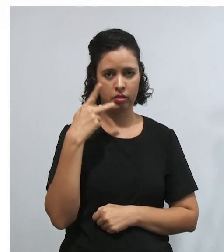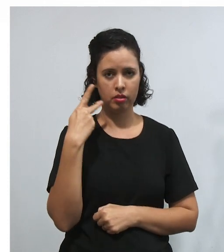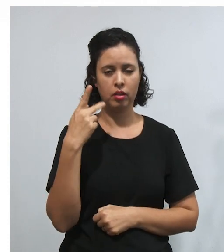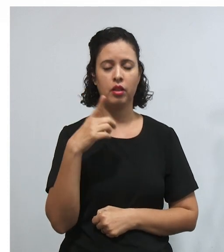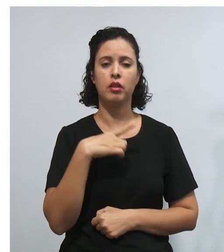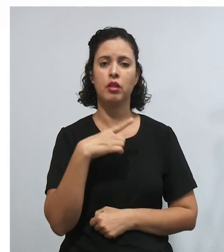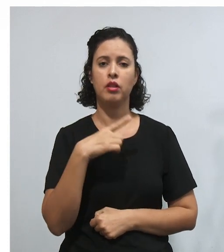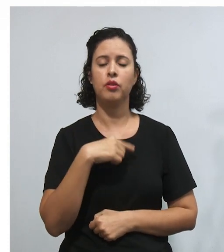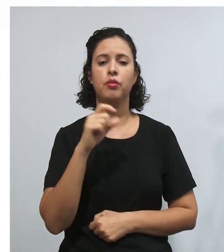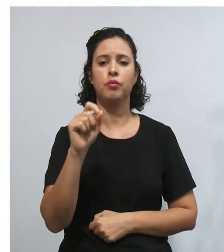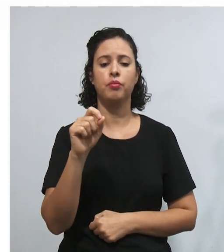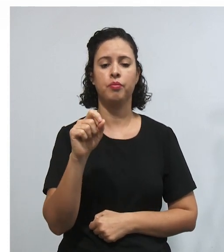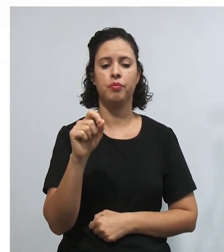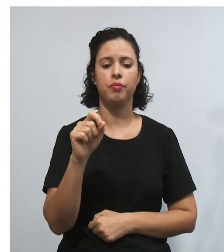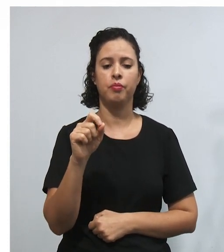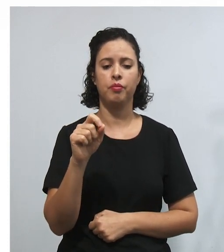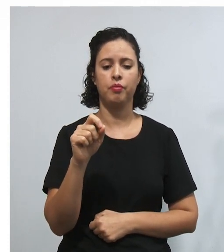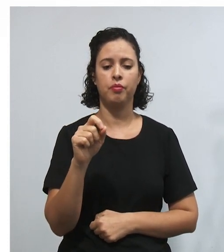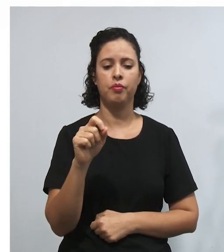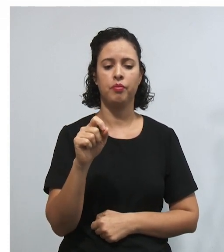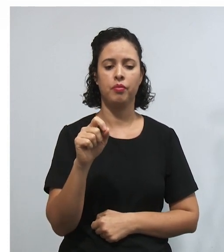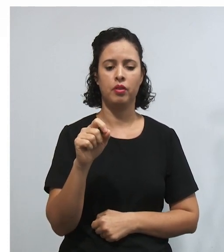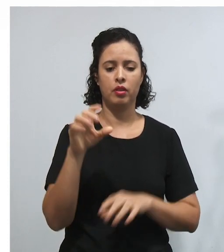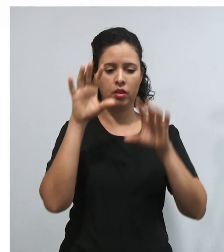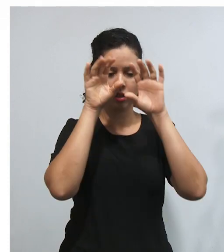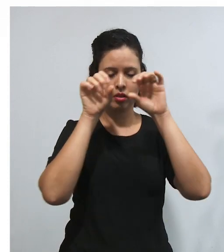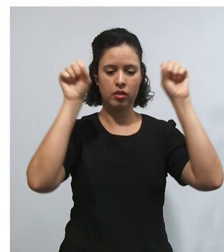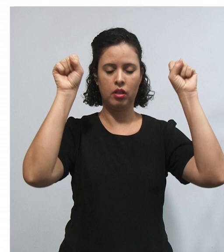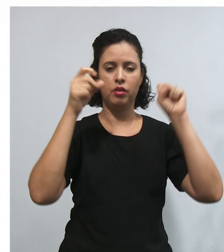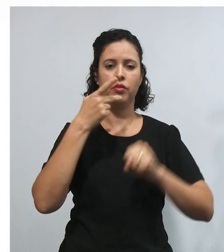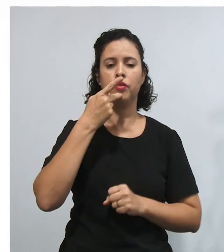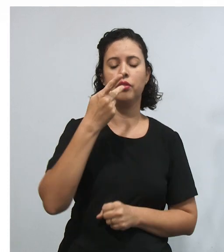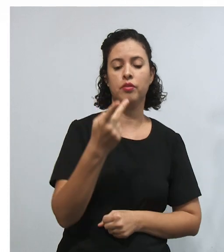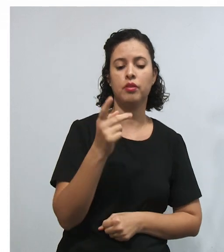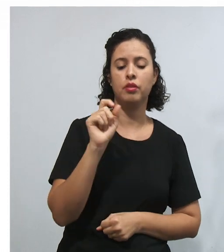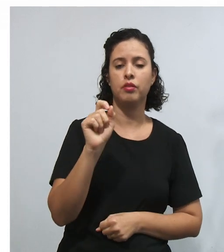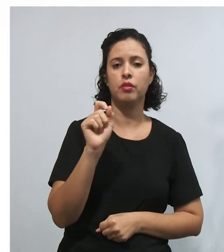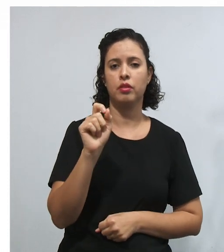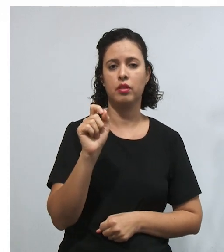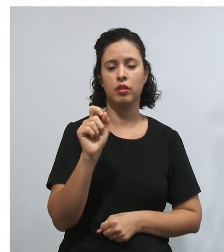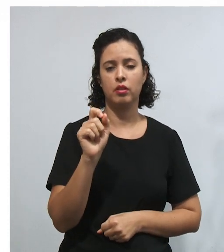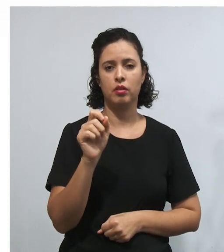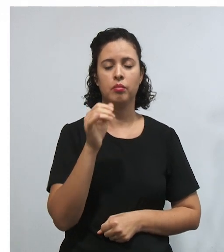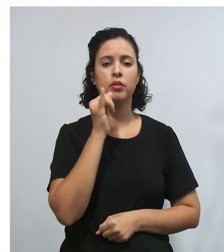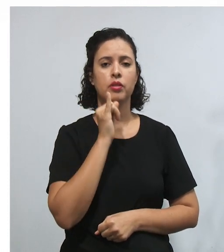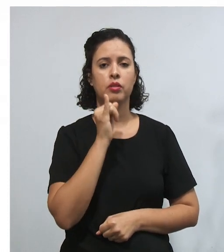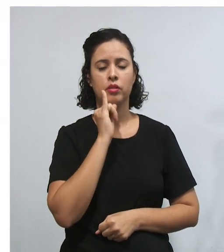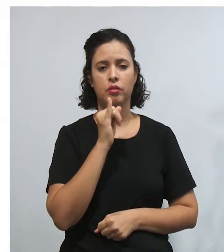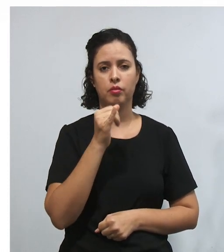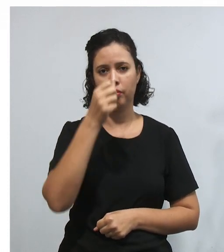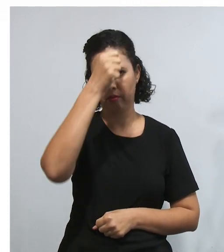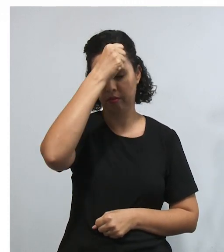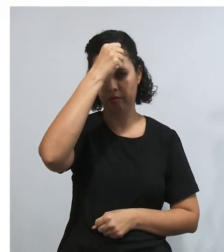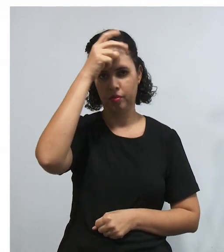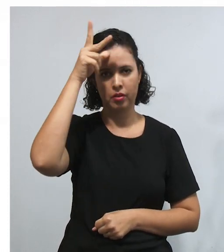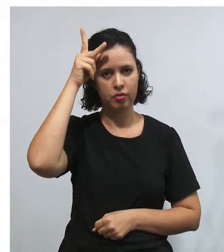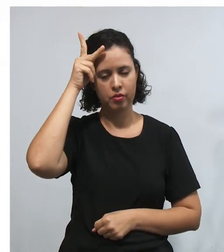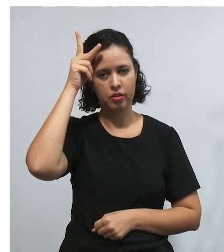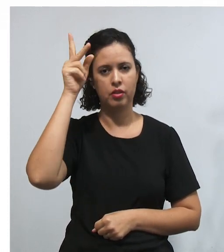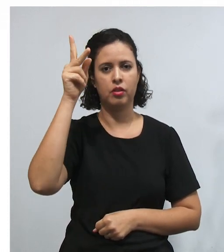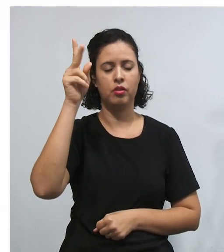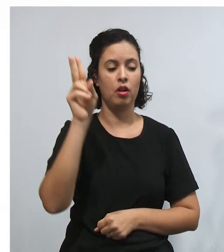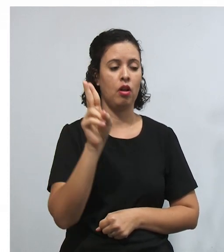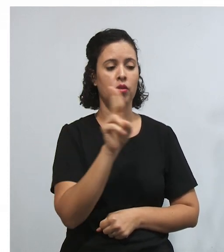que existe, tá? Um julgado do STF, onde ele diz que quando, por exemplo, um prefeito, ele